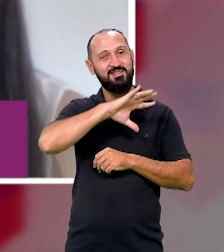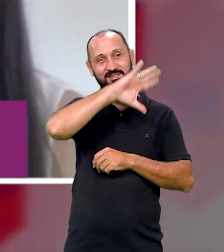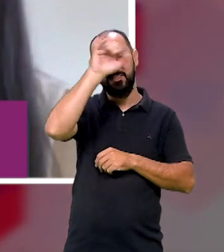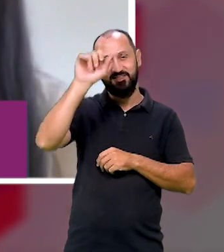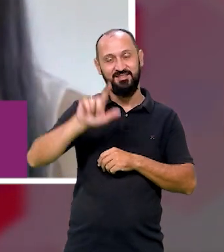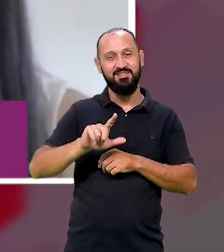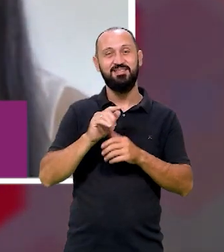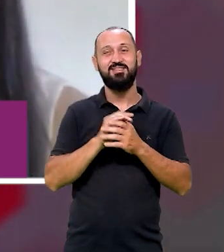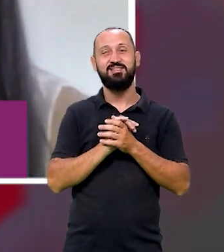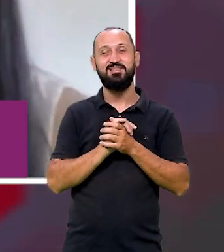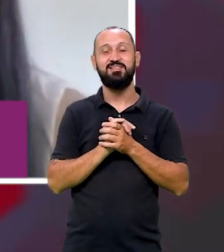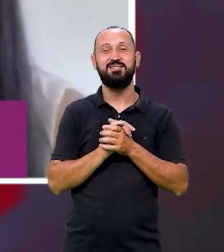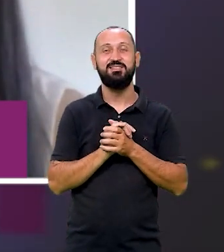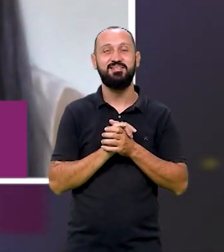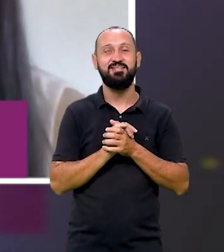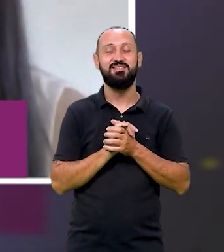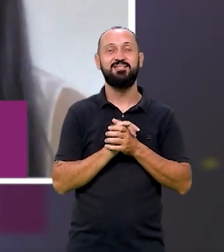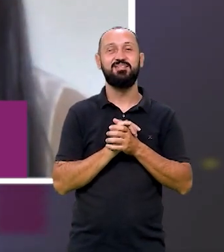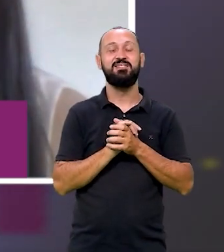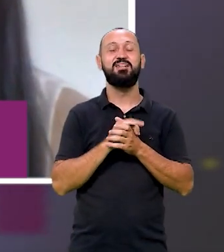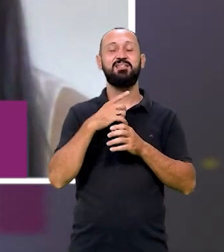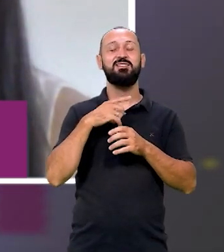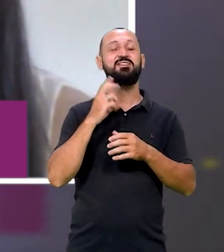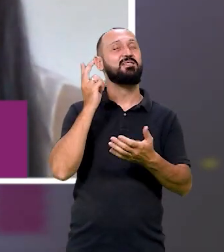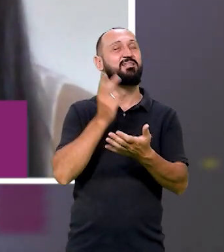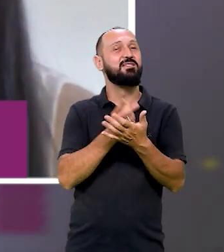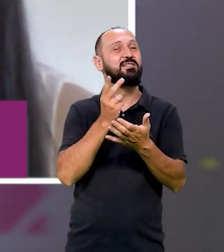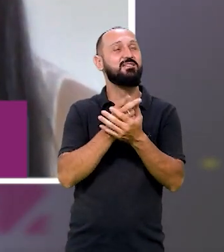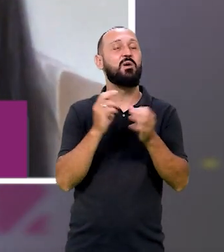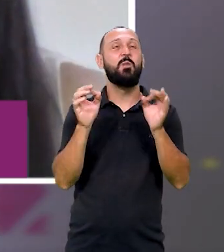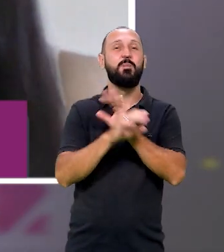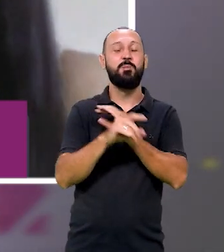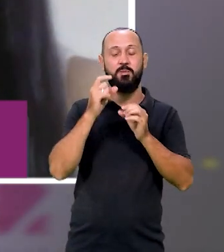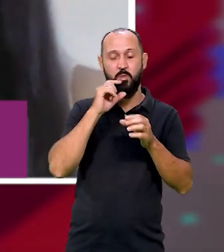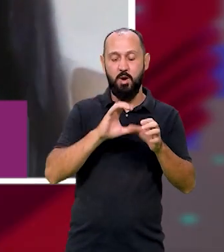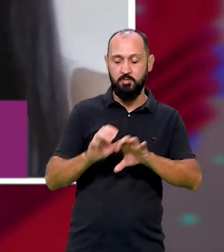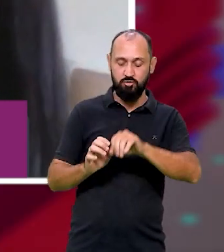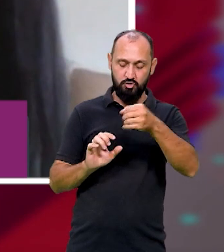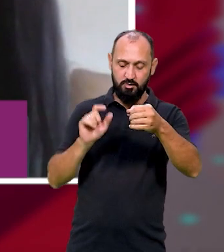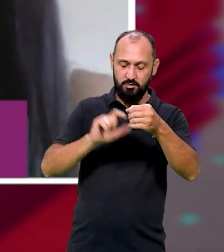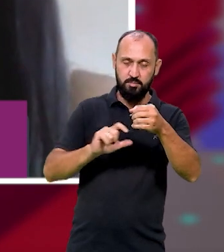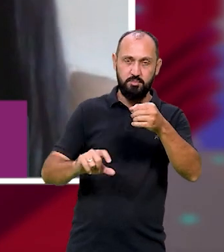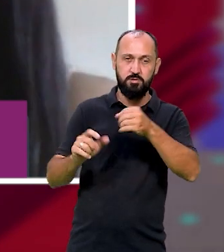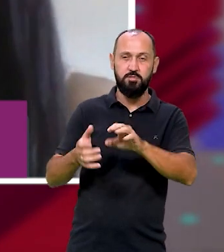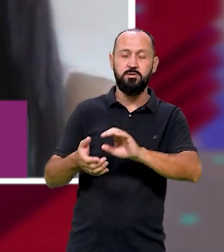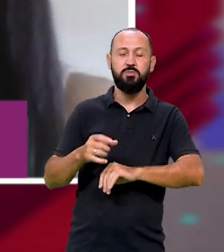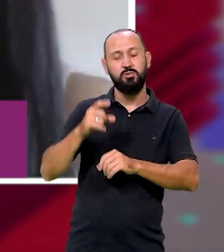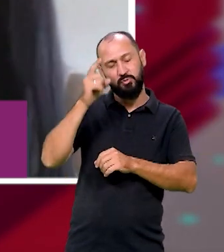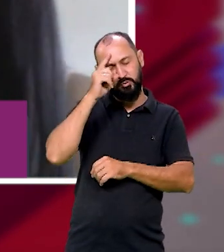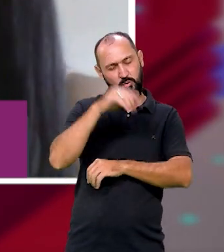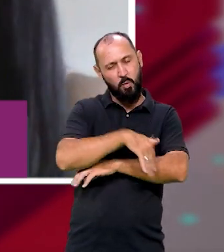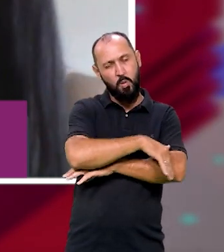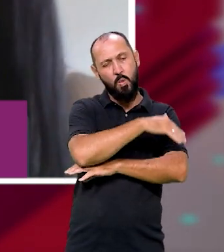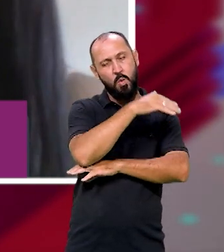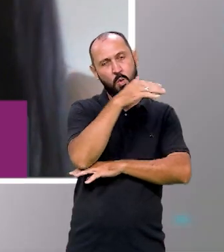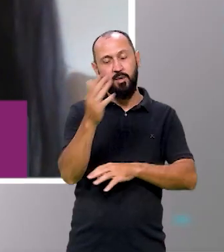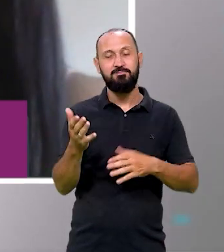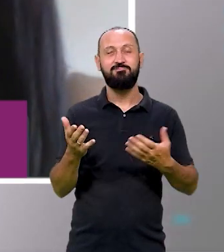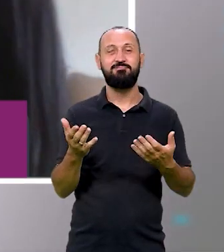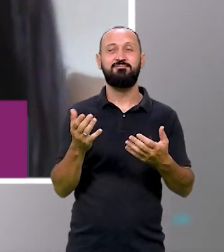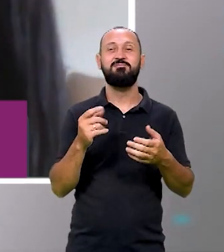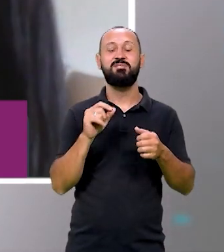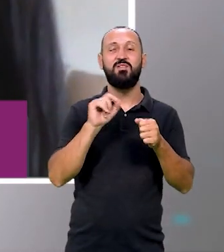nós mato-grossenses. Muita Sim, gente acorda com o tereré pronto, com o gelo na térmica e toma aquilo lá o dia